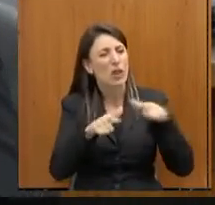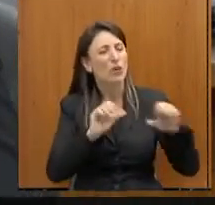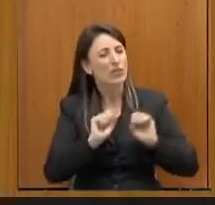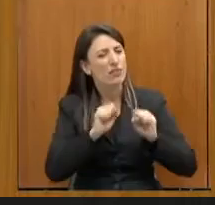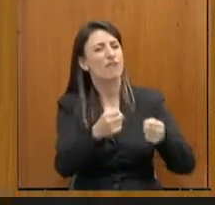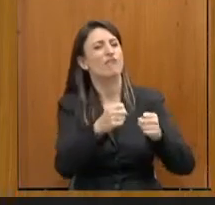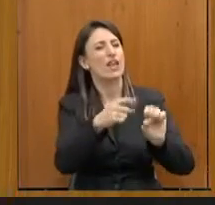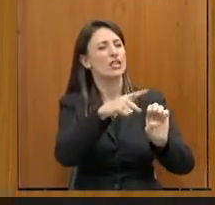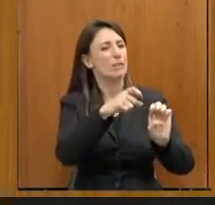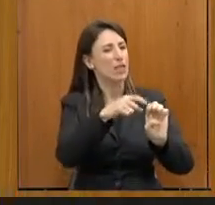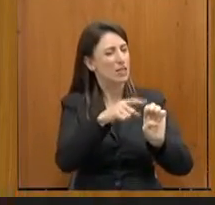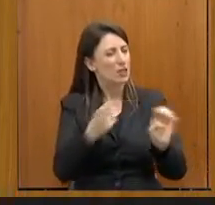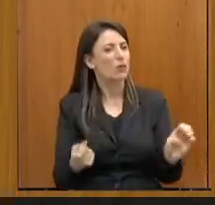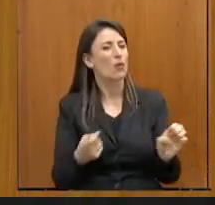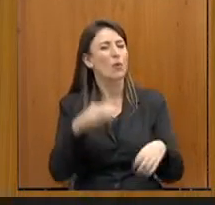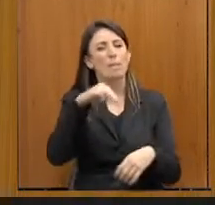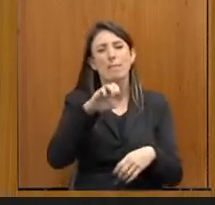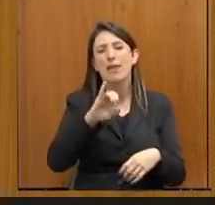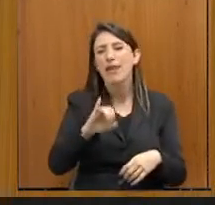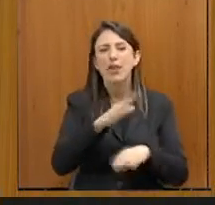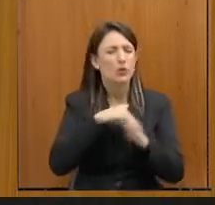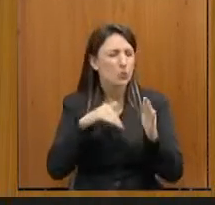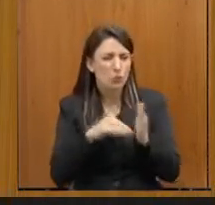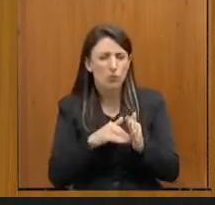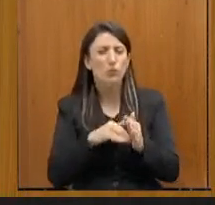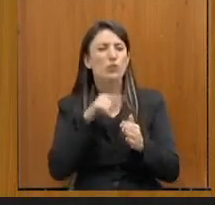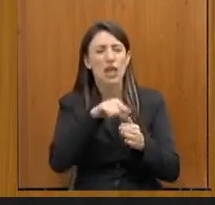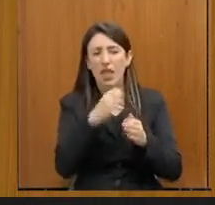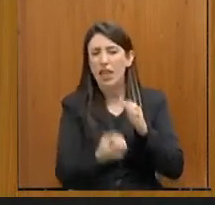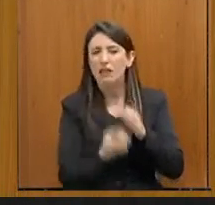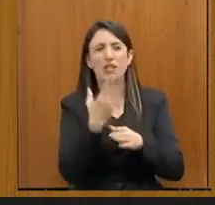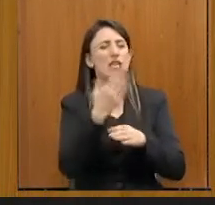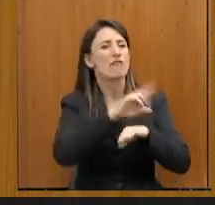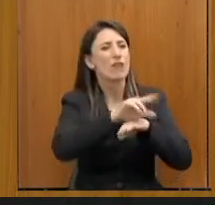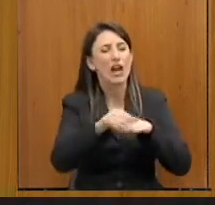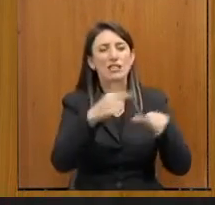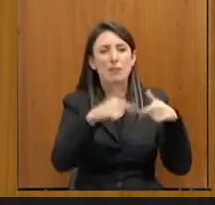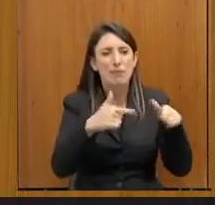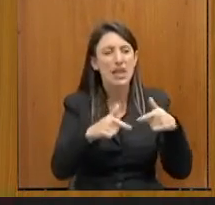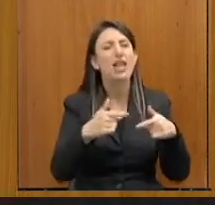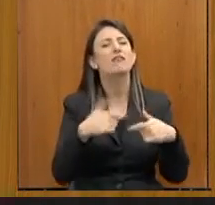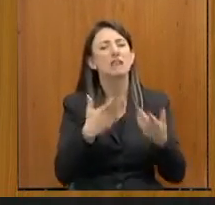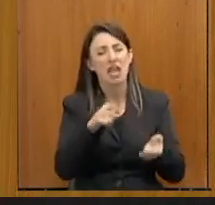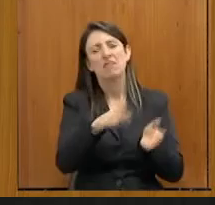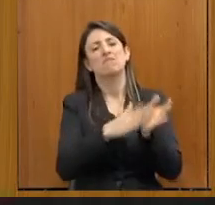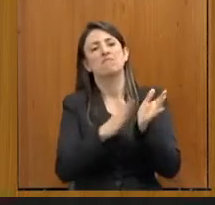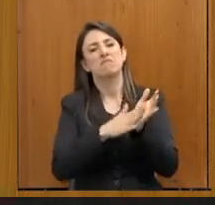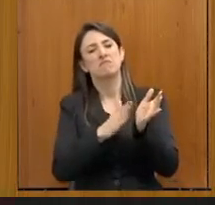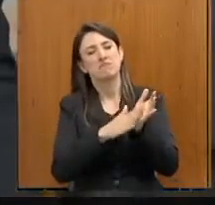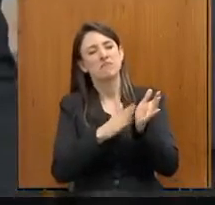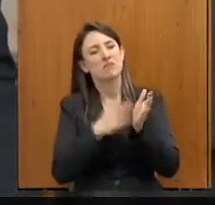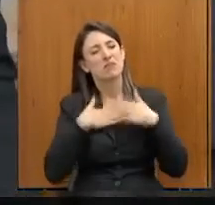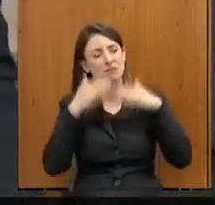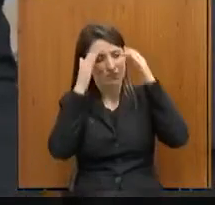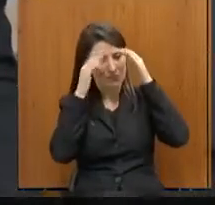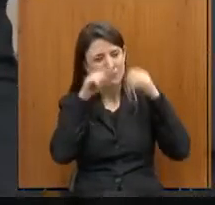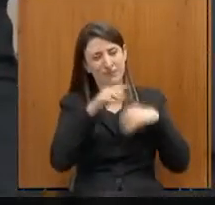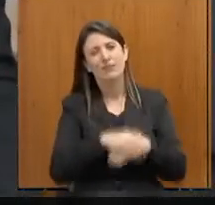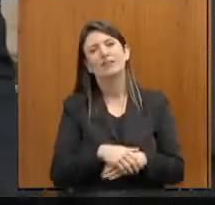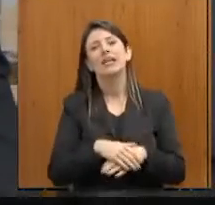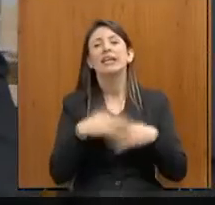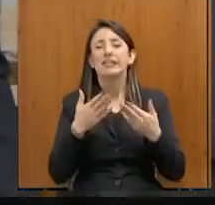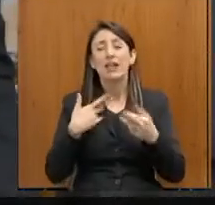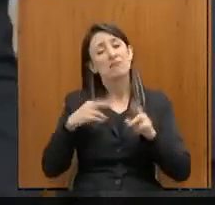aqueles que geram muitos empregos só merece o nosso apoio de espaço com certeza é esperamos sim